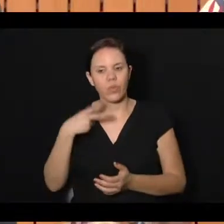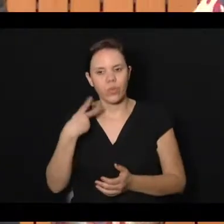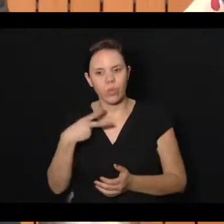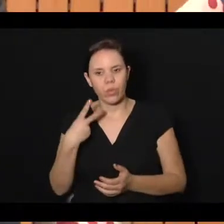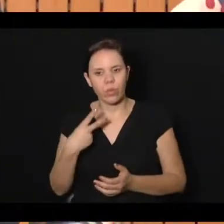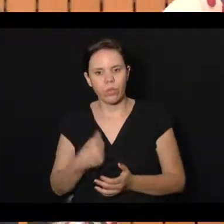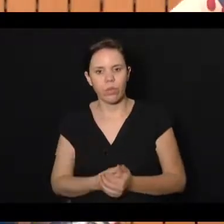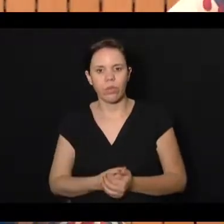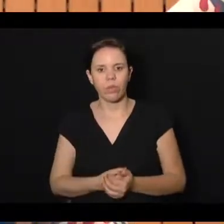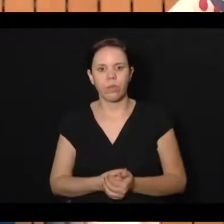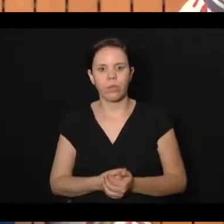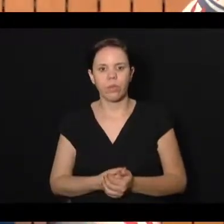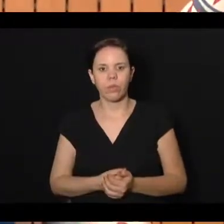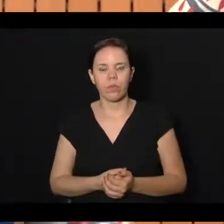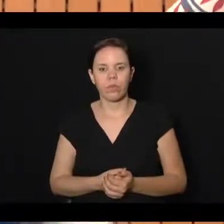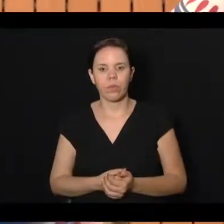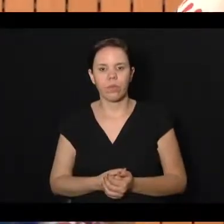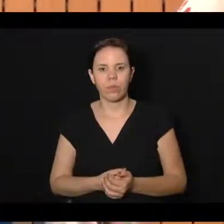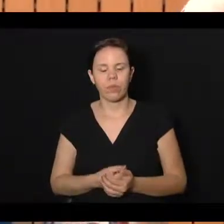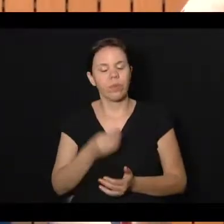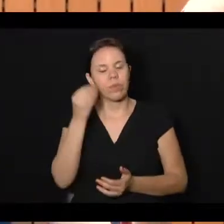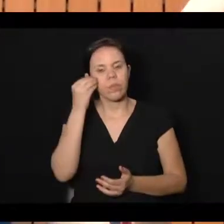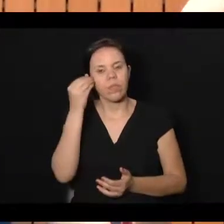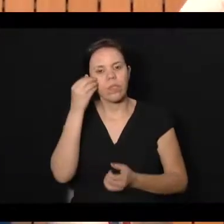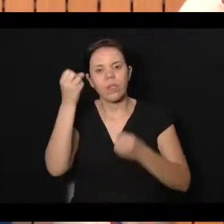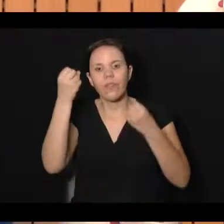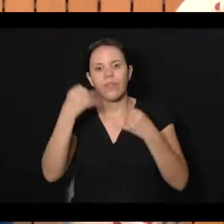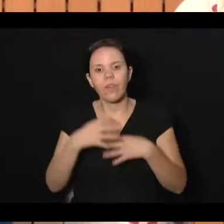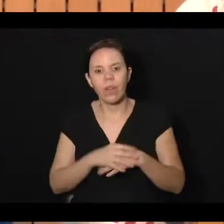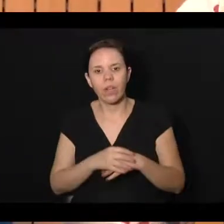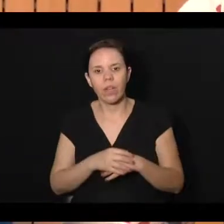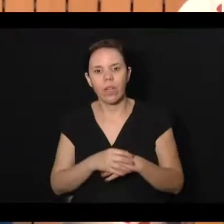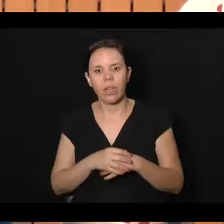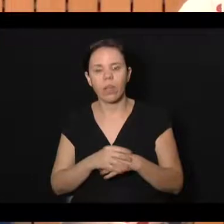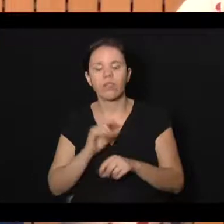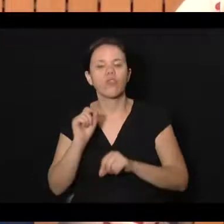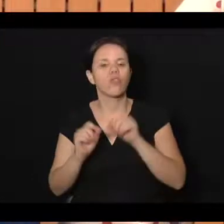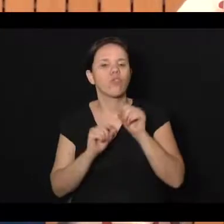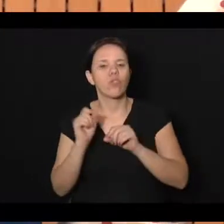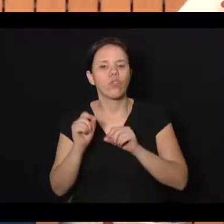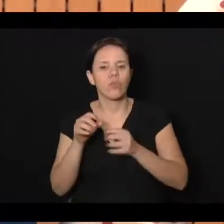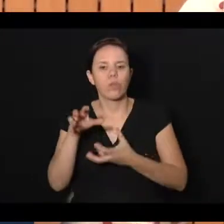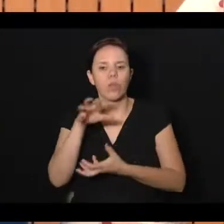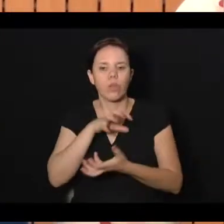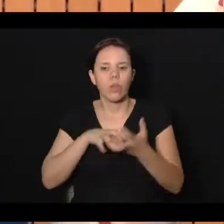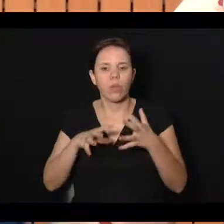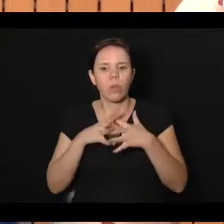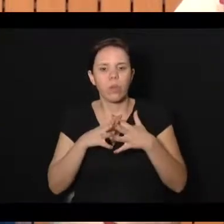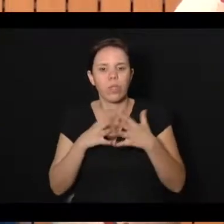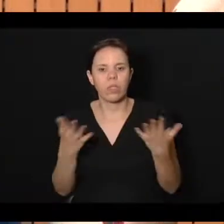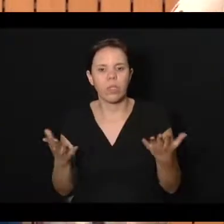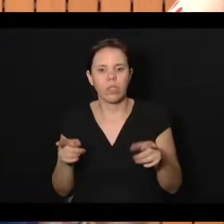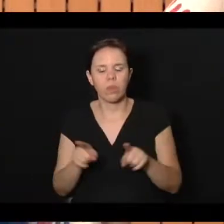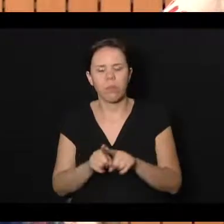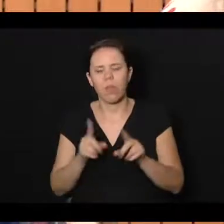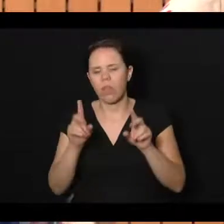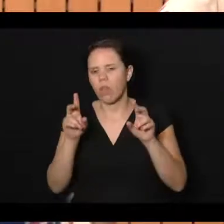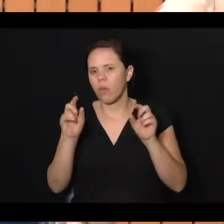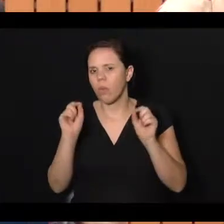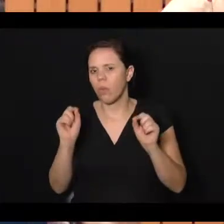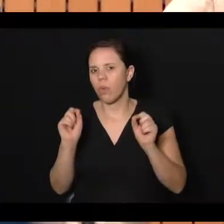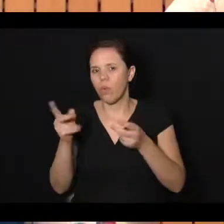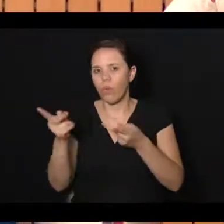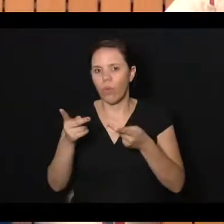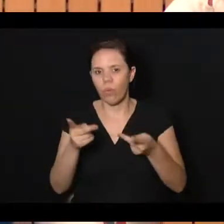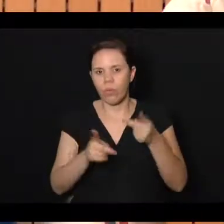é eu vou tentar falar um pouco mais sobre o regime da complexidade antes disso eu queria destacar também seria importante convidar as pessoas